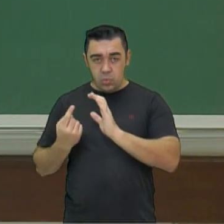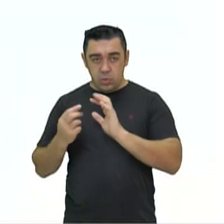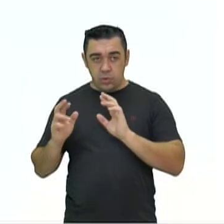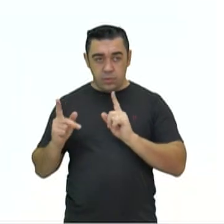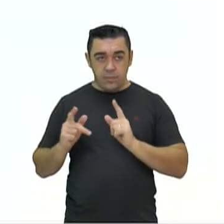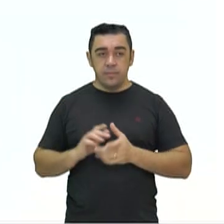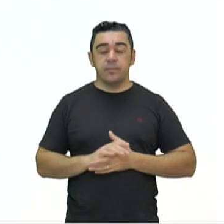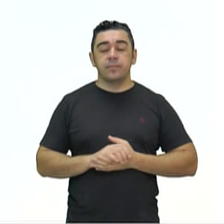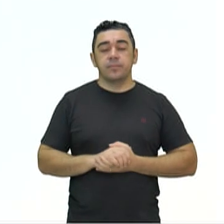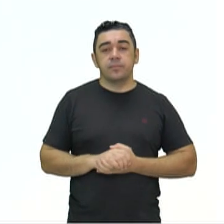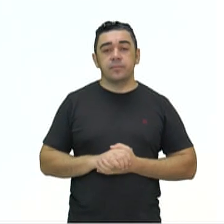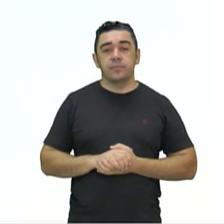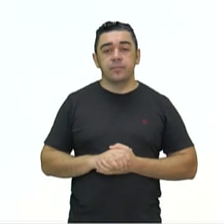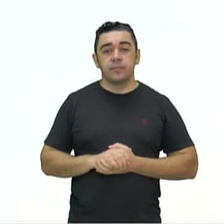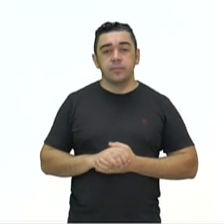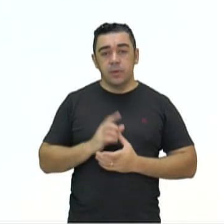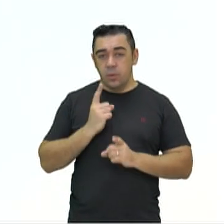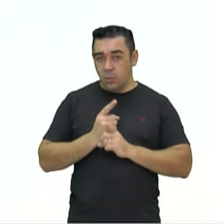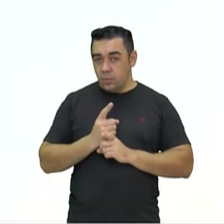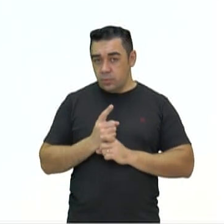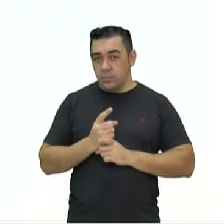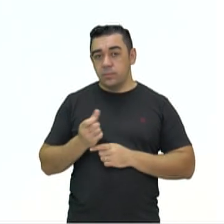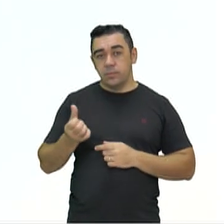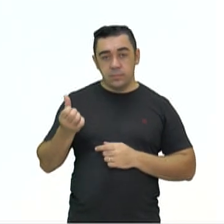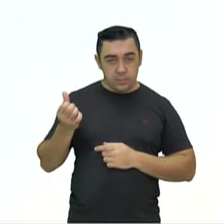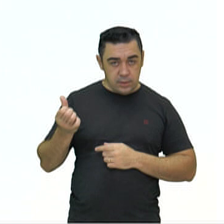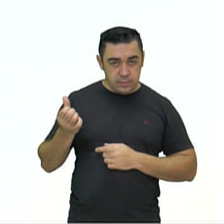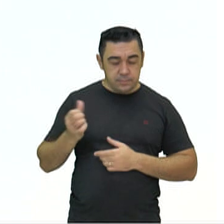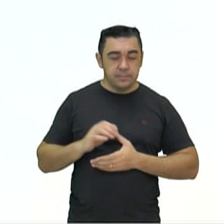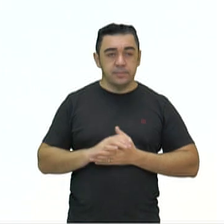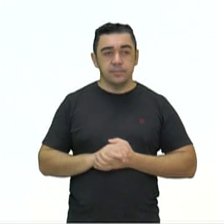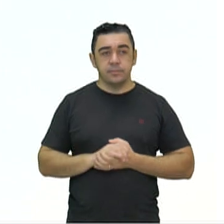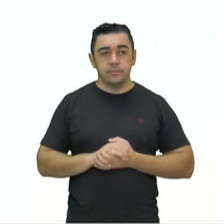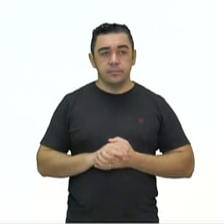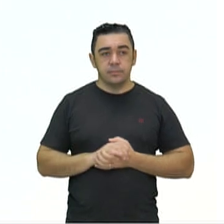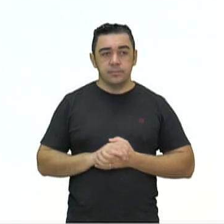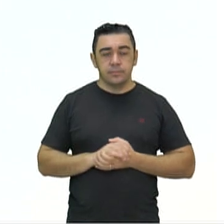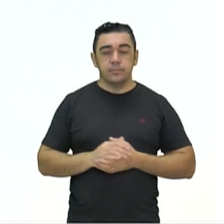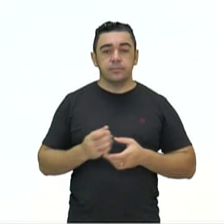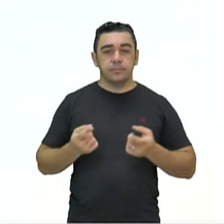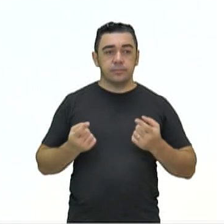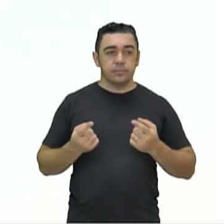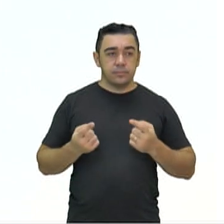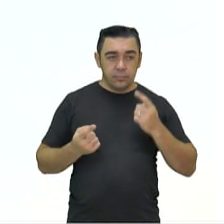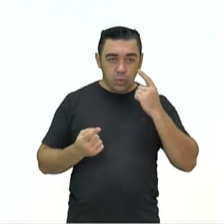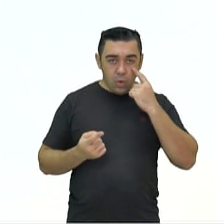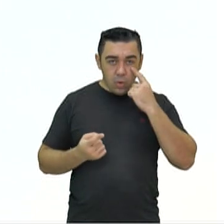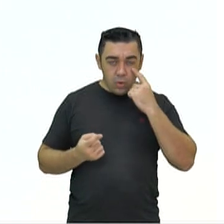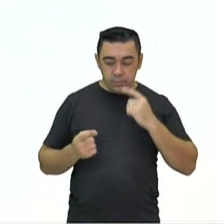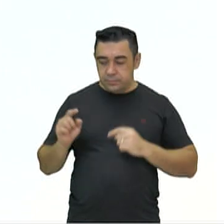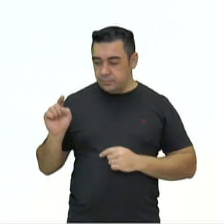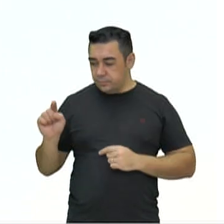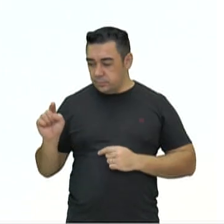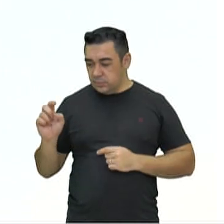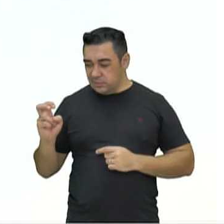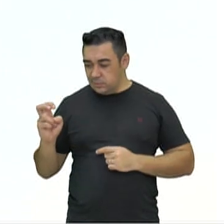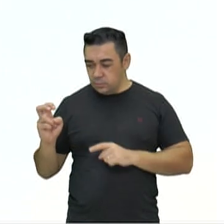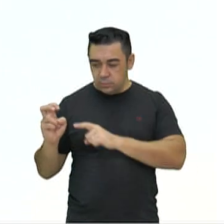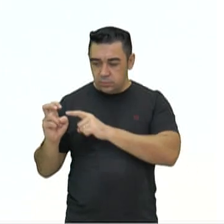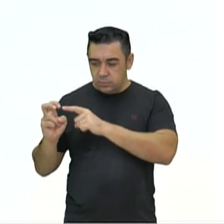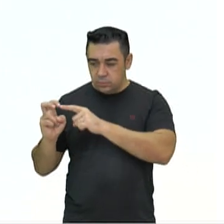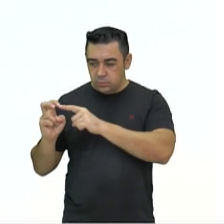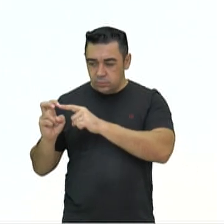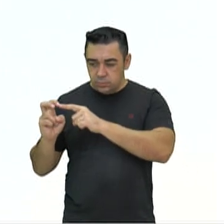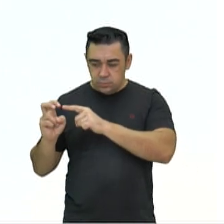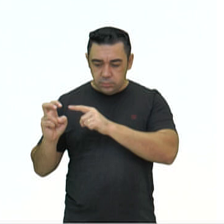diferença. 5 menos 1 fica 5 mais 1, que é 6. Ou ainda você pode pensar, olha, daqui